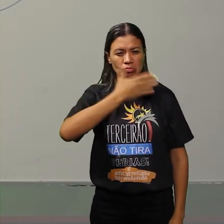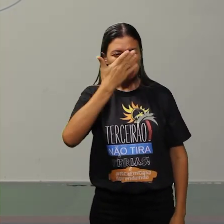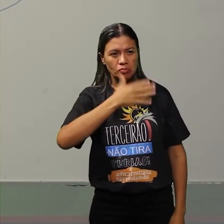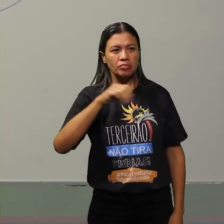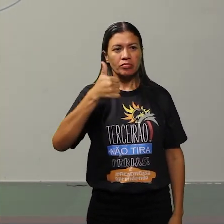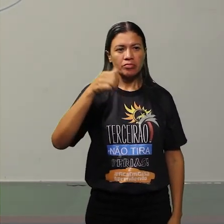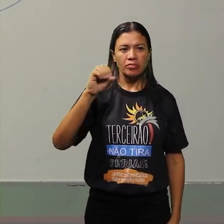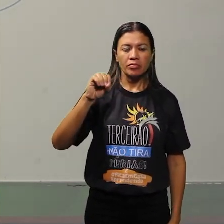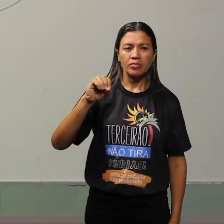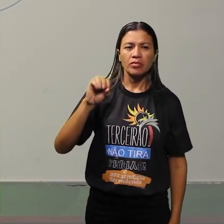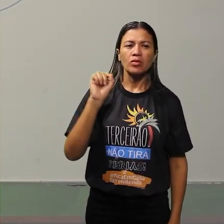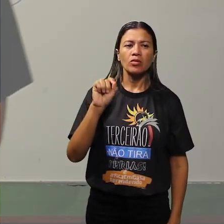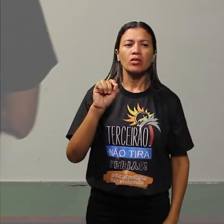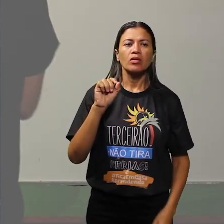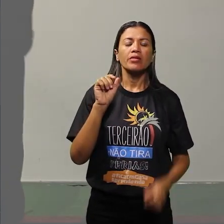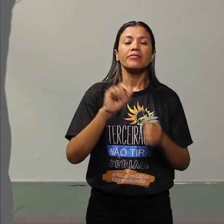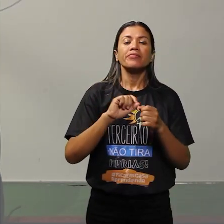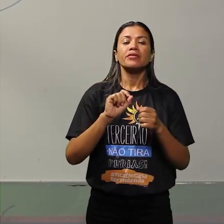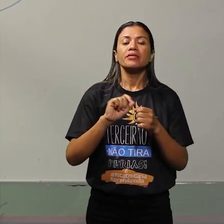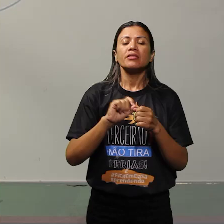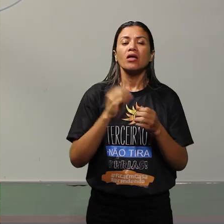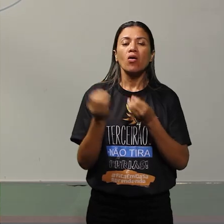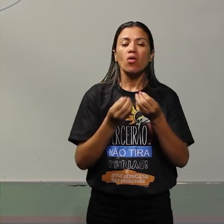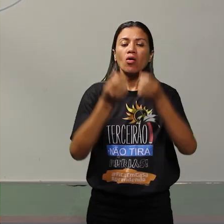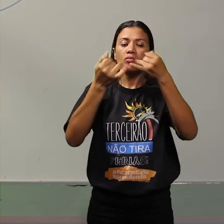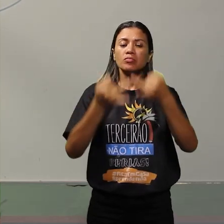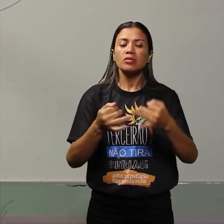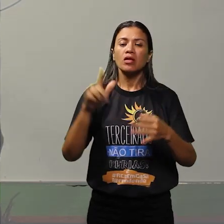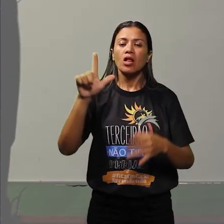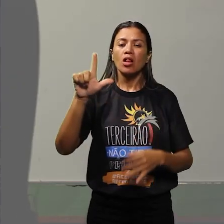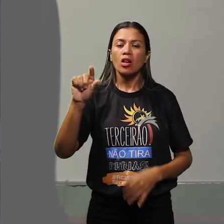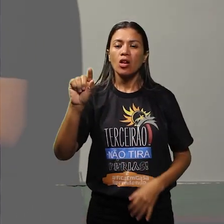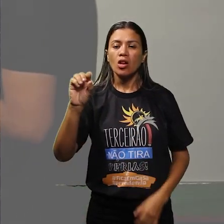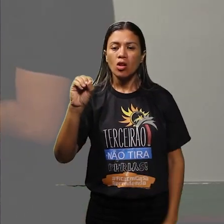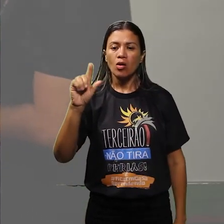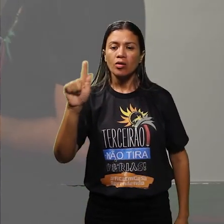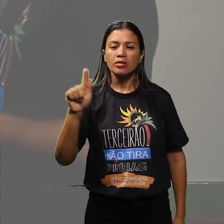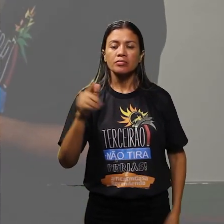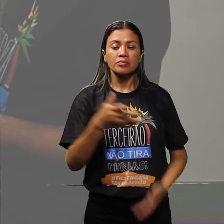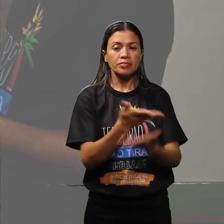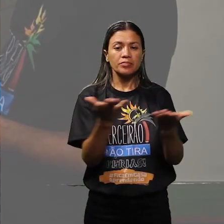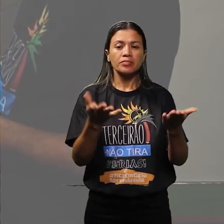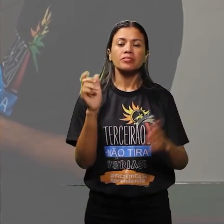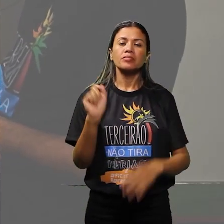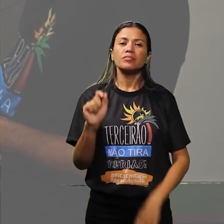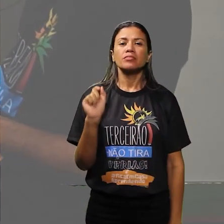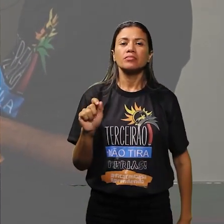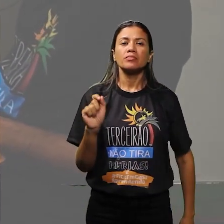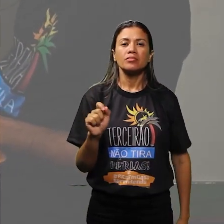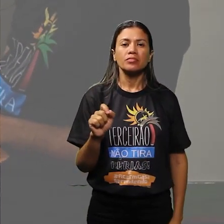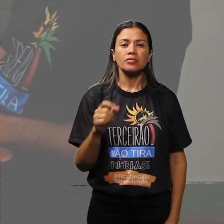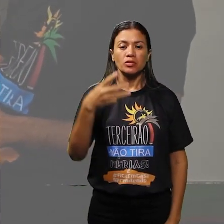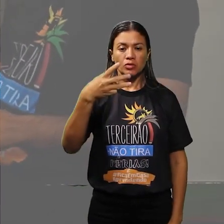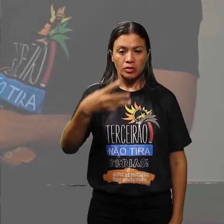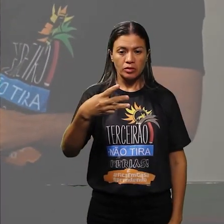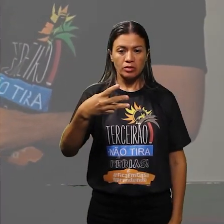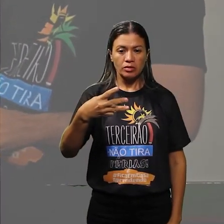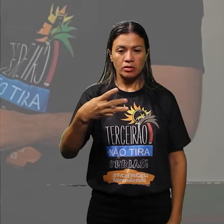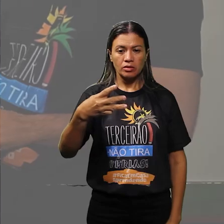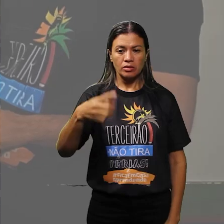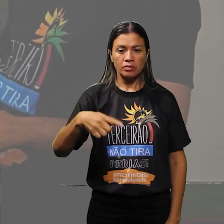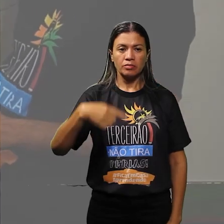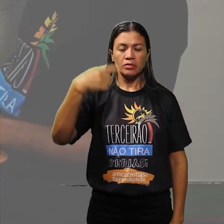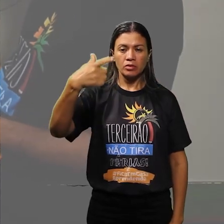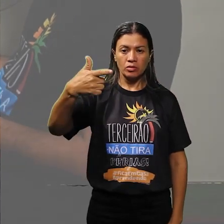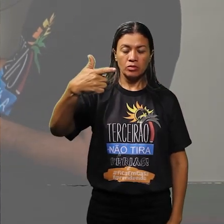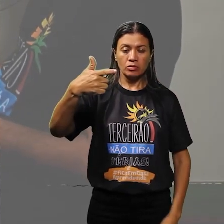ela é 10. O que foi que nós fizemos aqui para explicar o logaritmo para vocês? Esse 3 passou para o expoente do